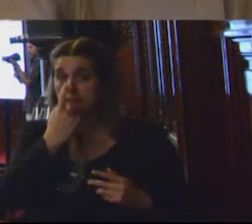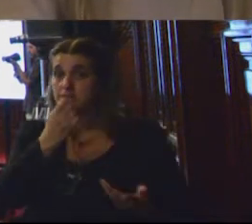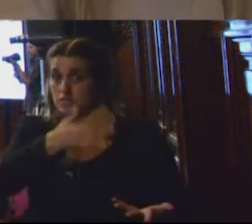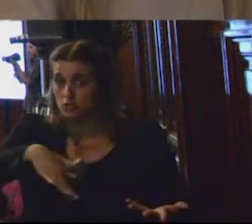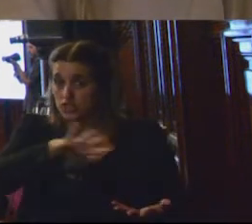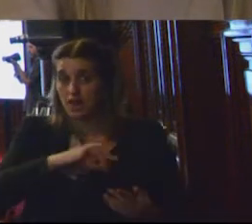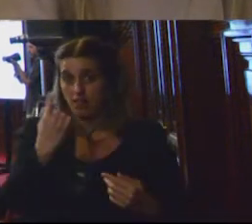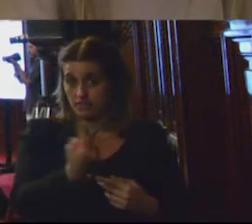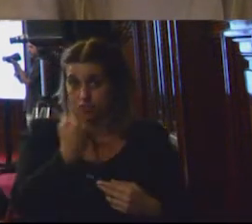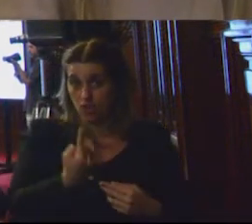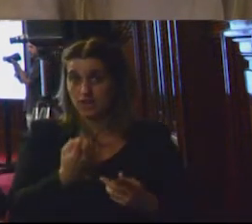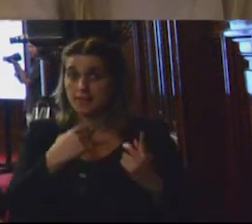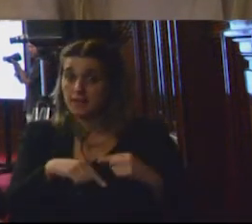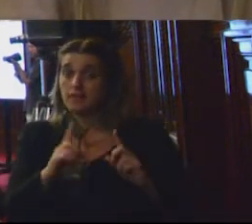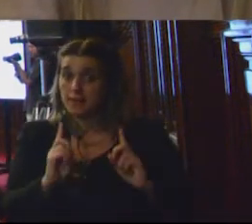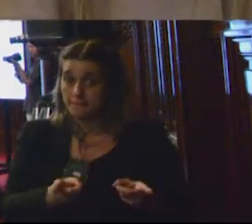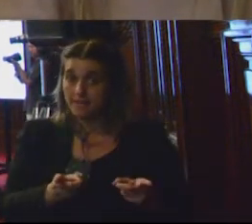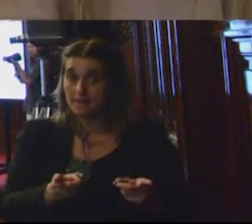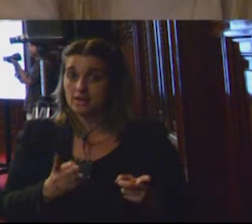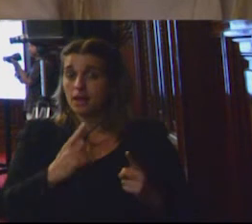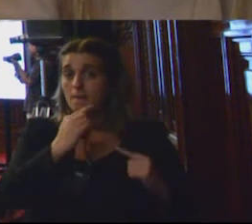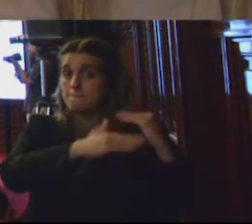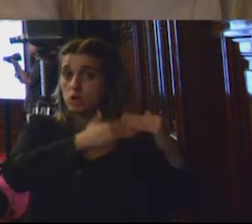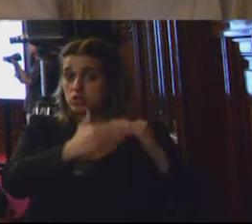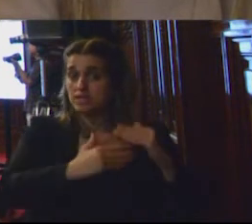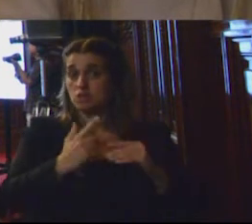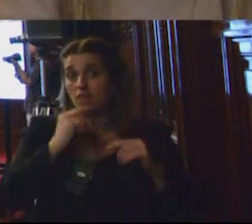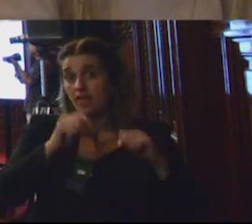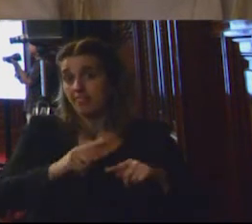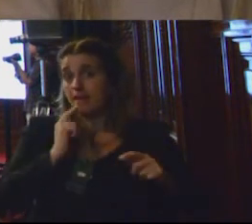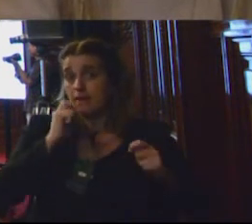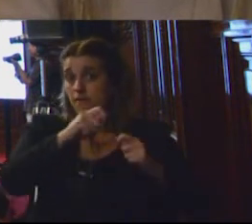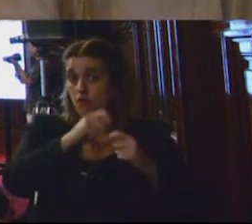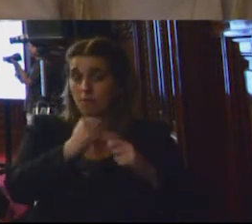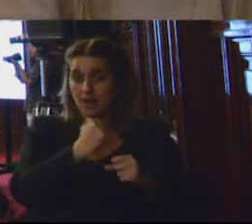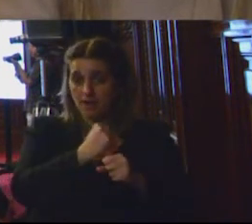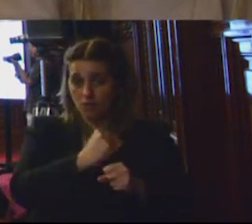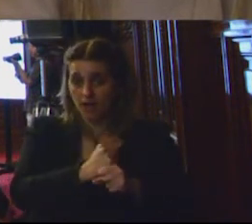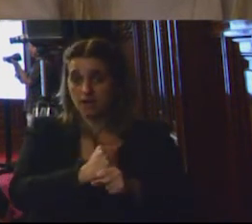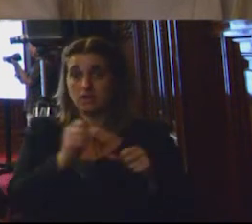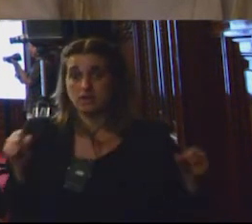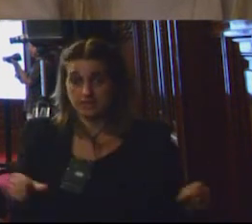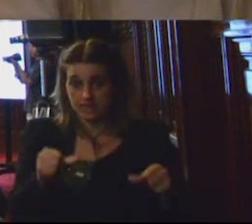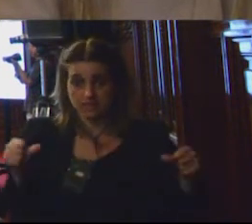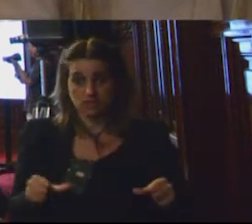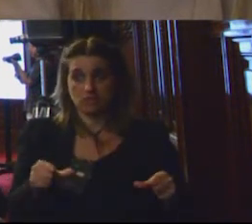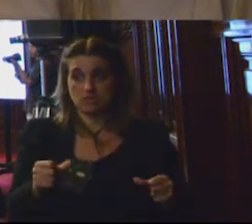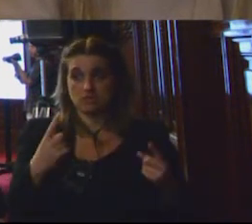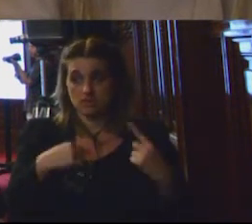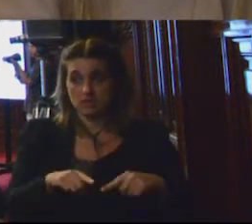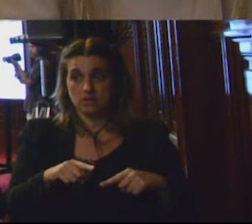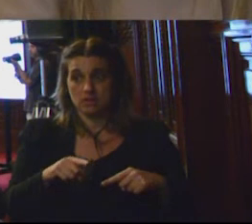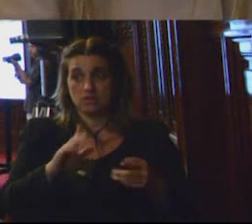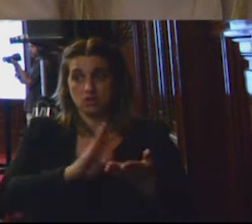indisponíveis, durante todo o processo de tramitação da chamada reforma trabalhista, manifestou-se, editou notas técnicas a respeito,